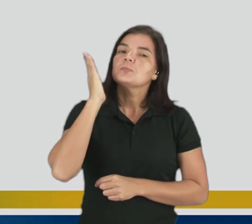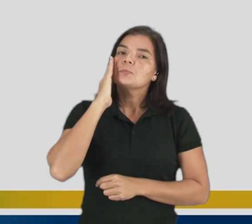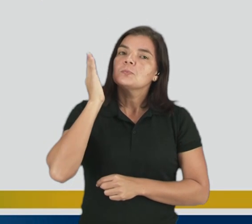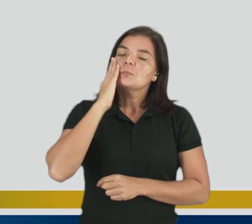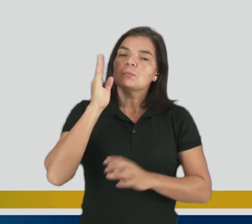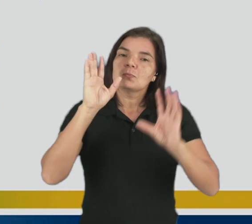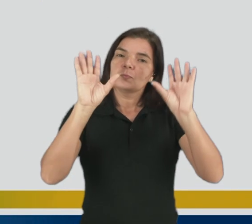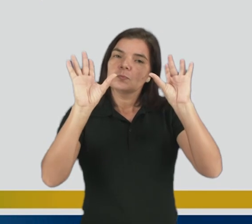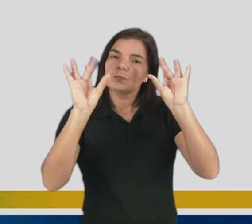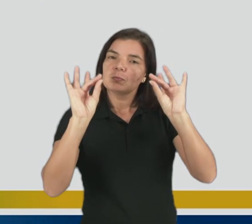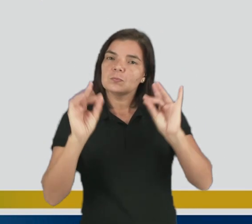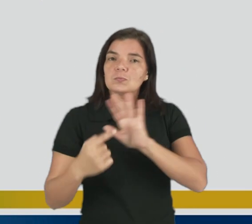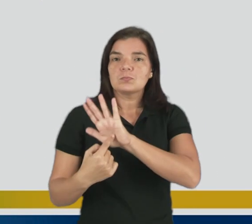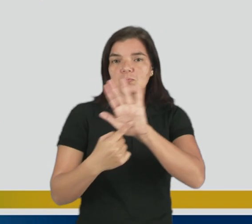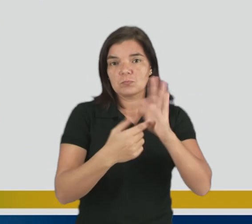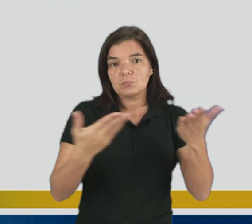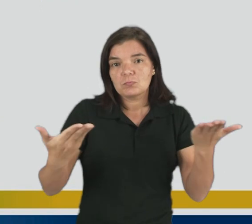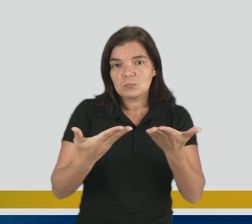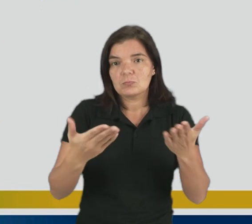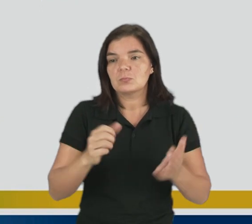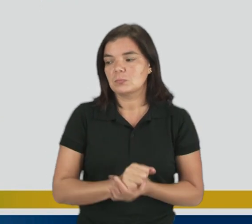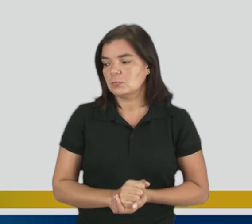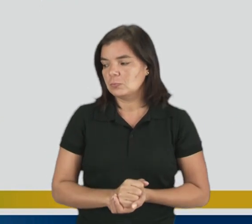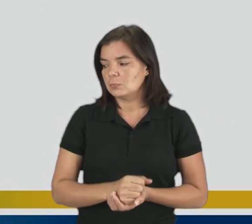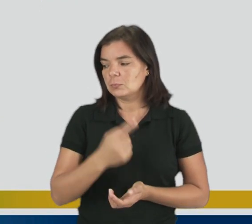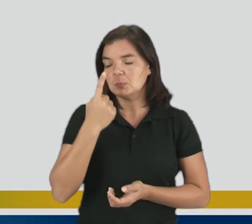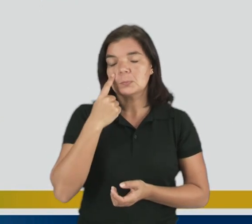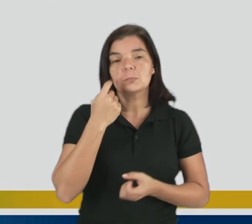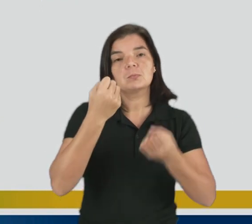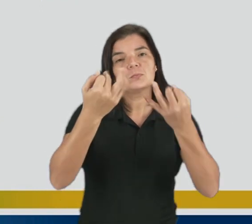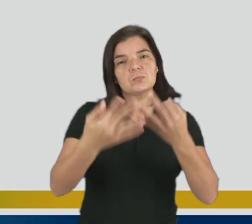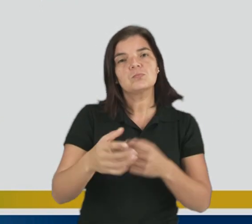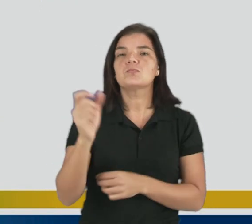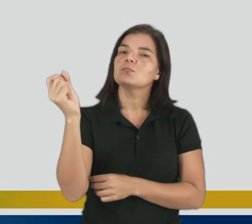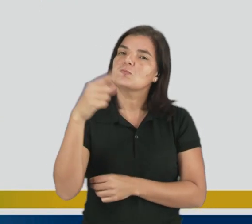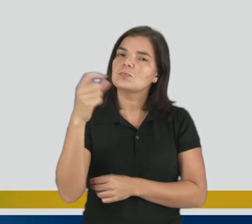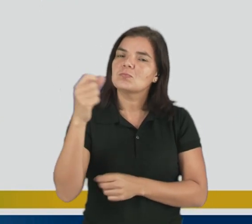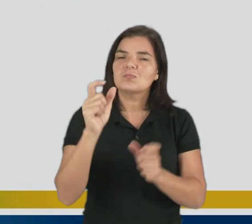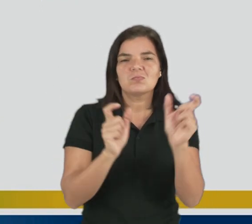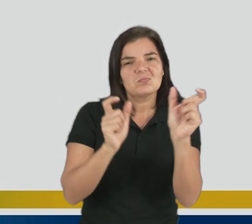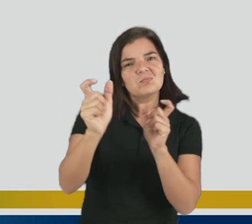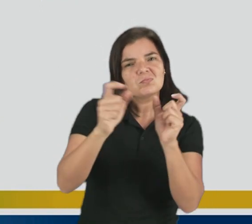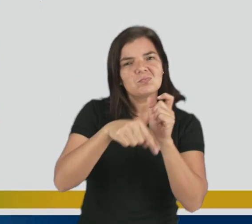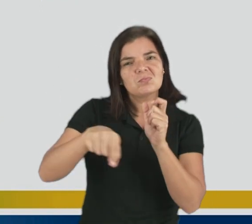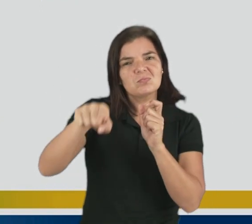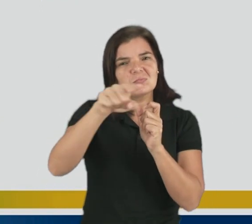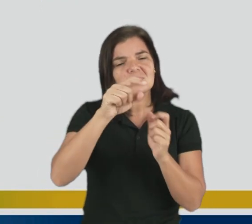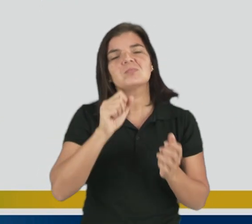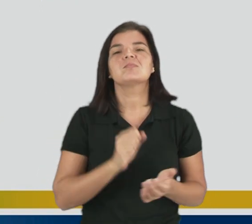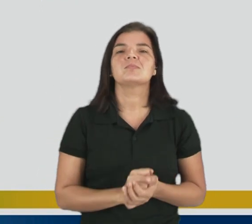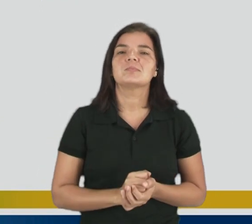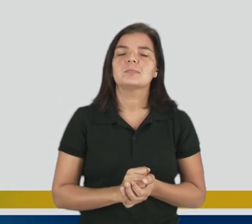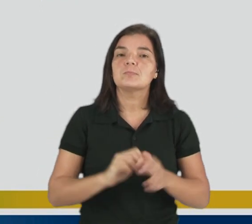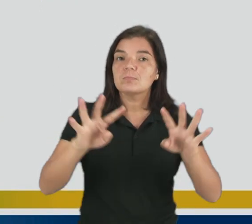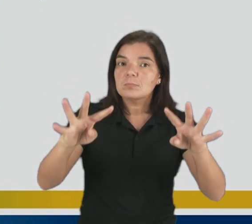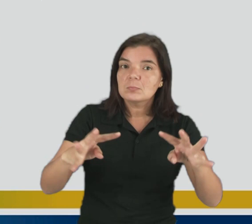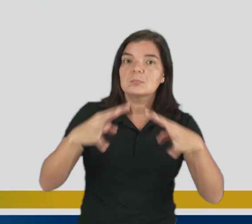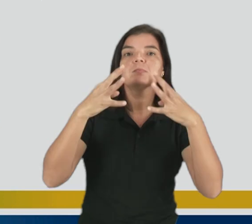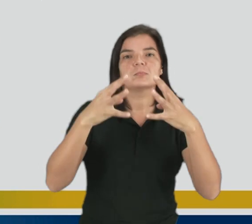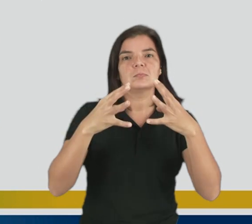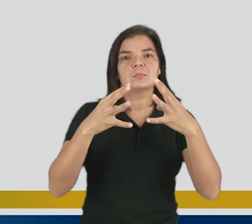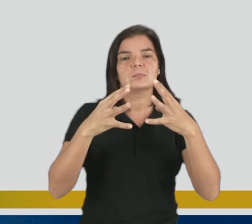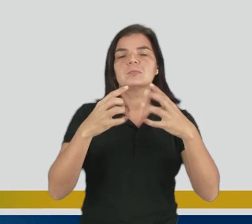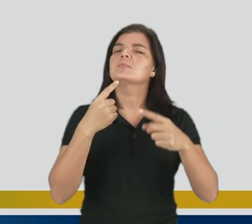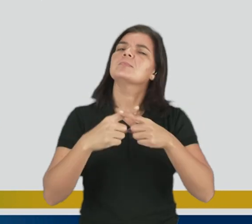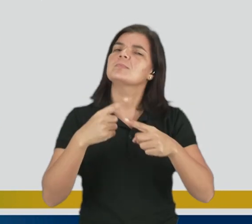compreenda esses conceitos que a gente apresentou até agora. Então veja que eu coloquei em azul algumas palavras para que você, para chamar a sua atenção